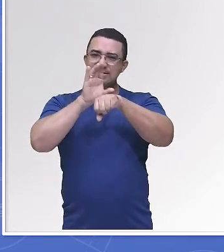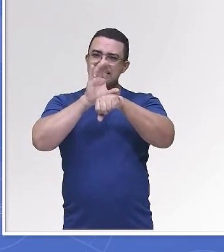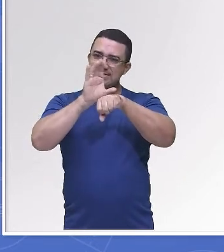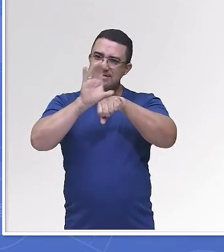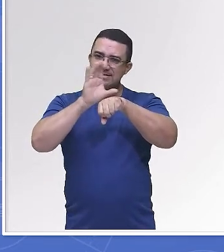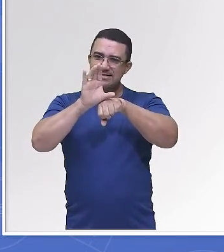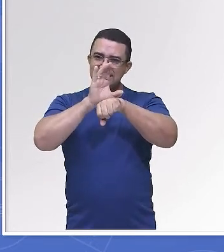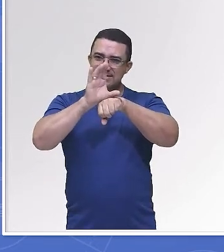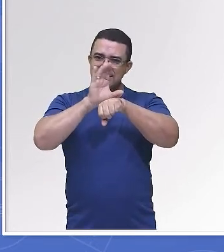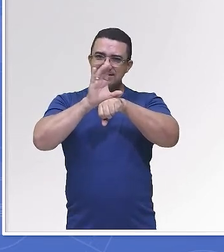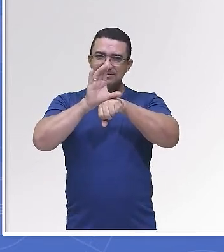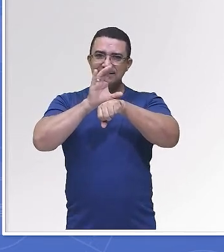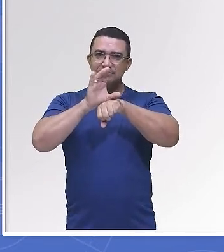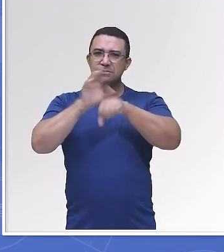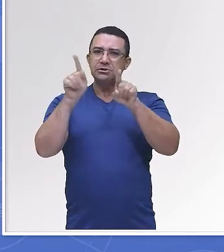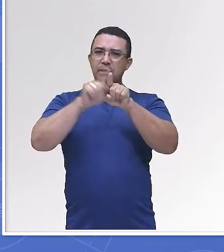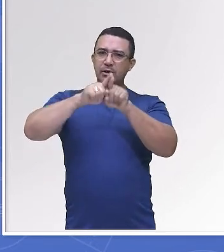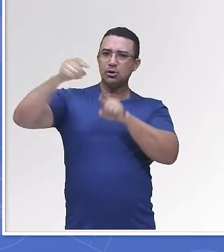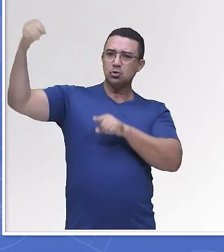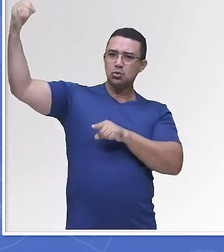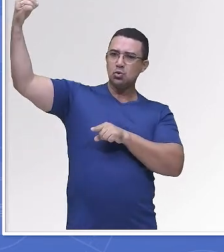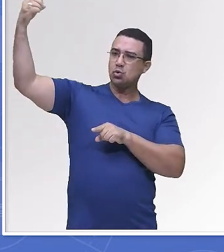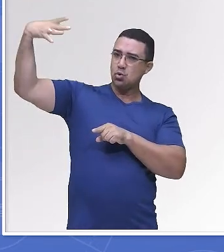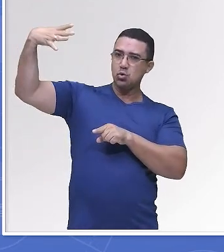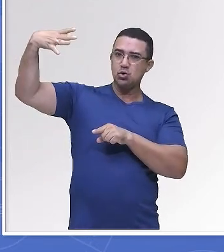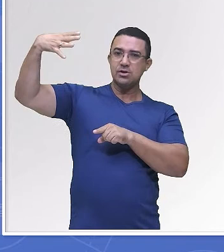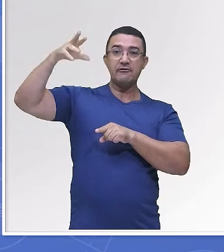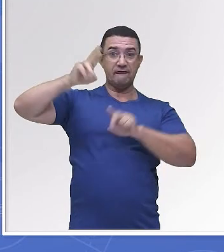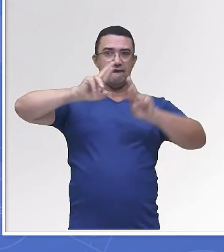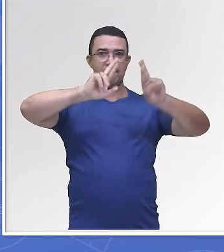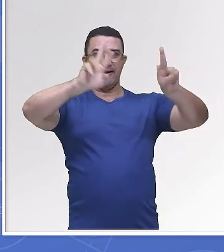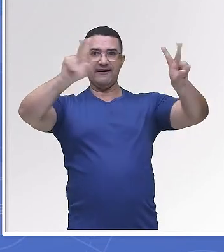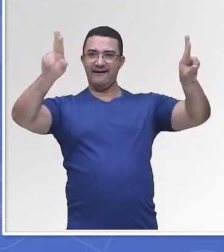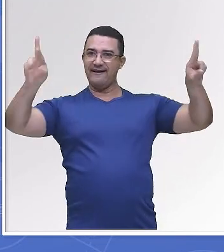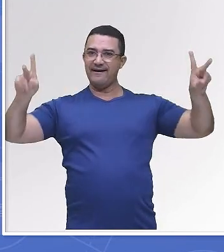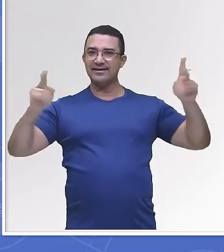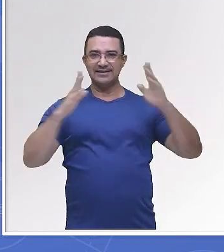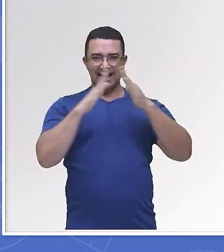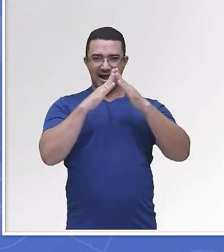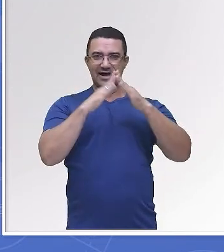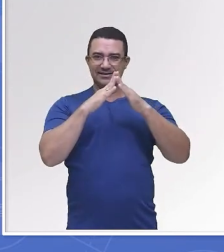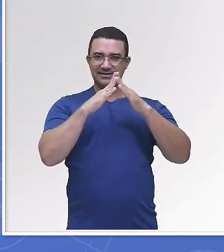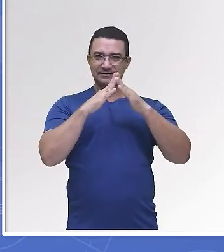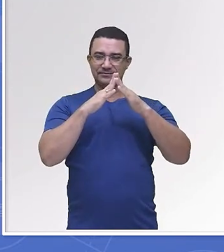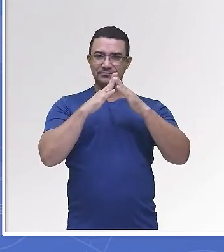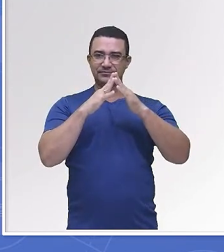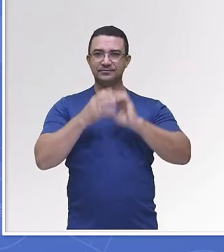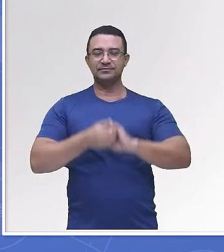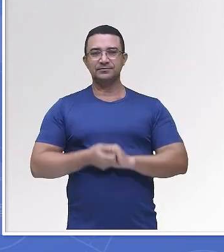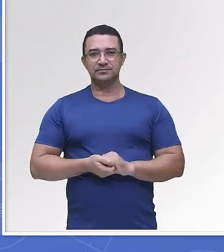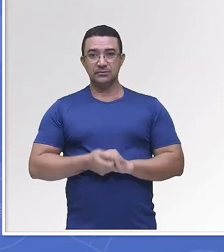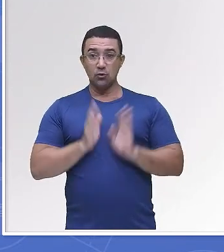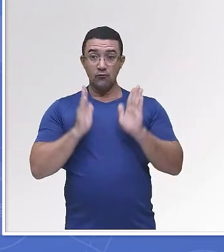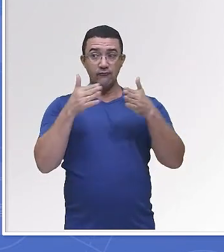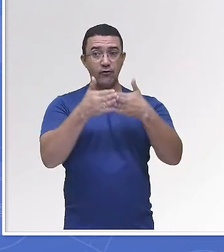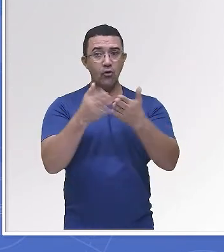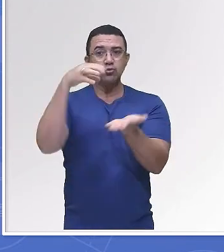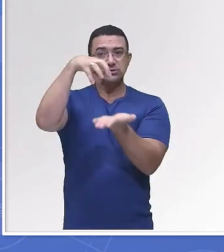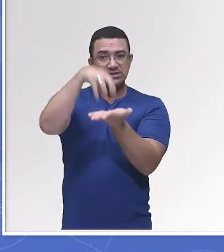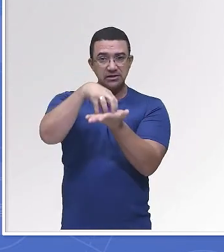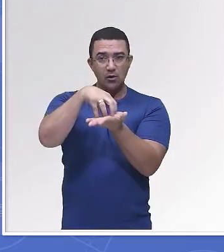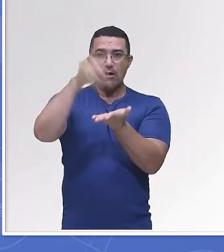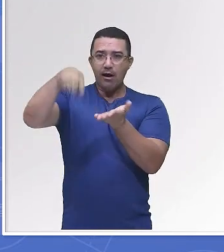até da iluminação, ele fala um pouco. Então, nota que se o foco central dessa descrição é a